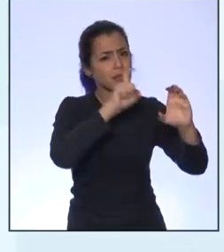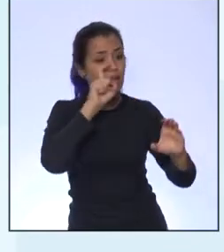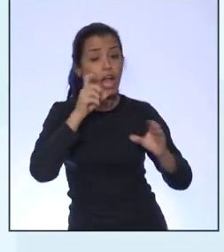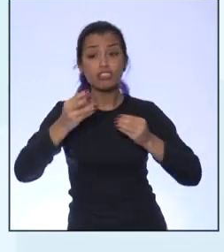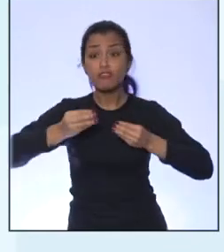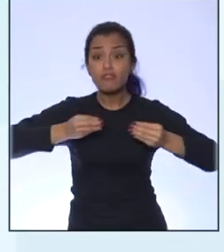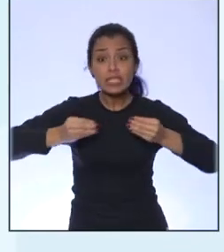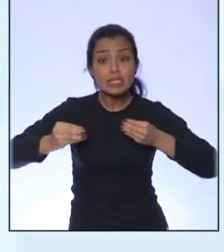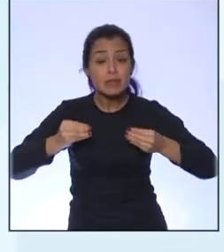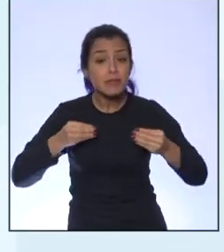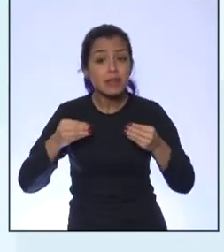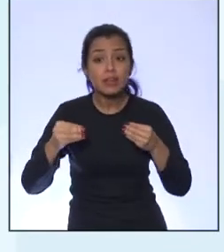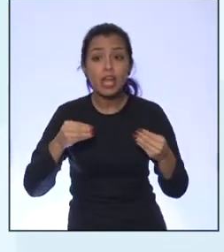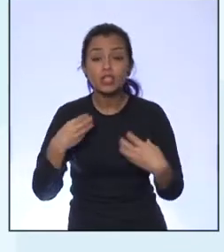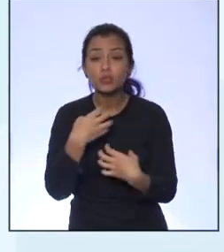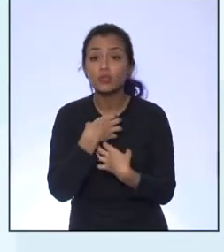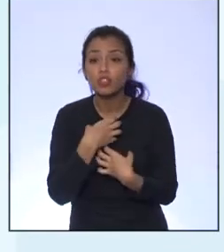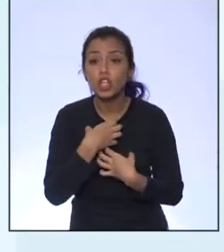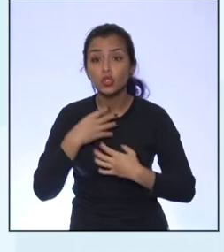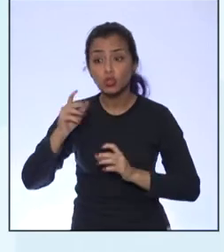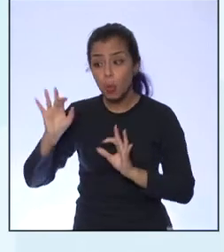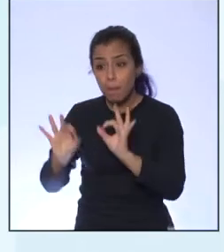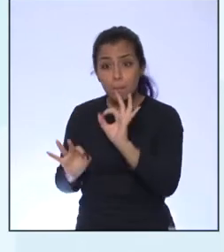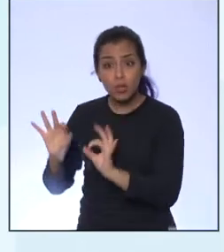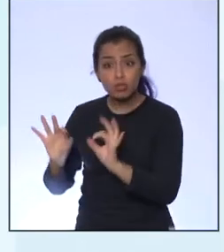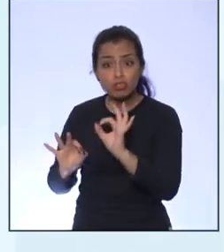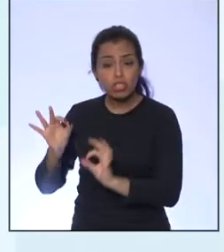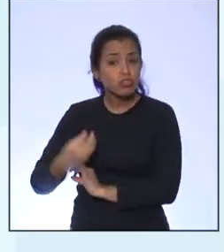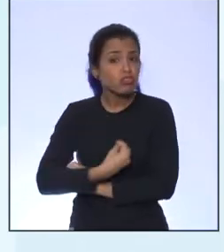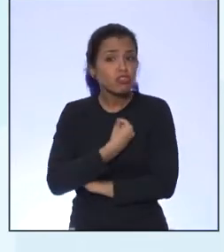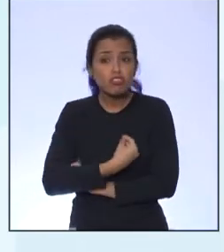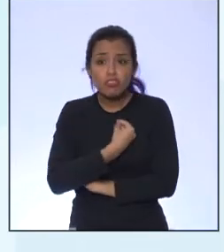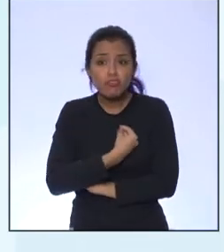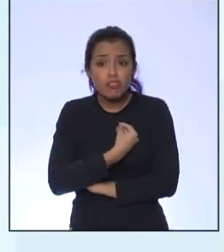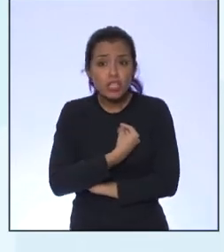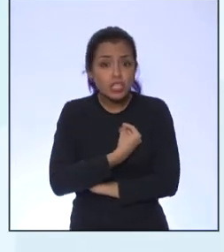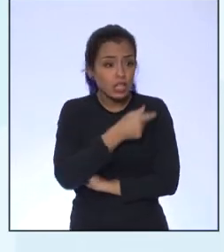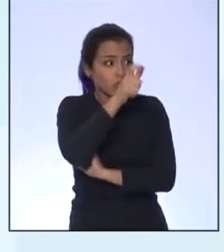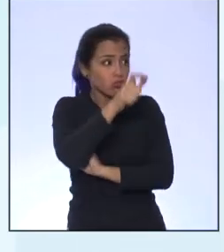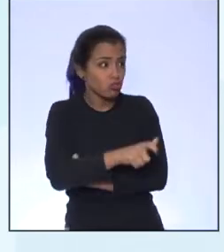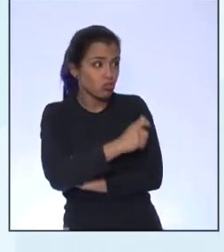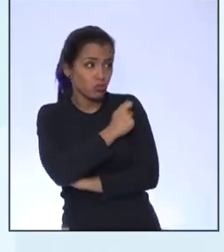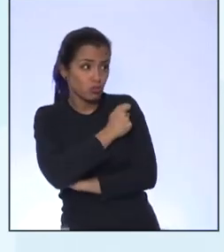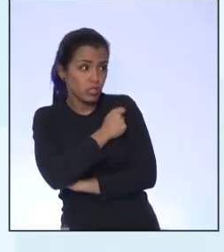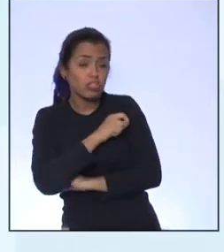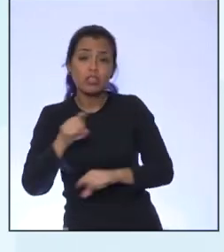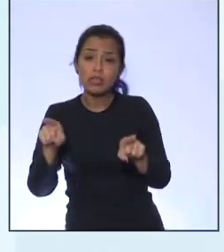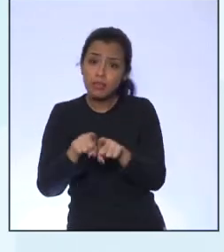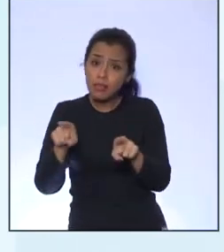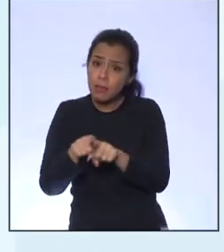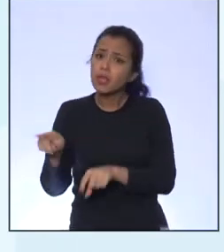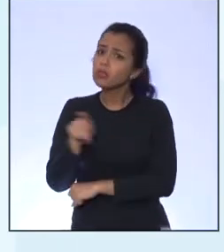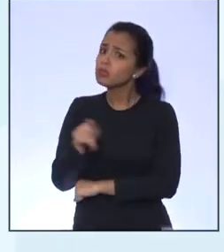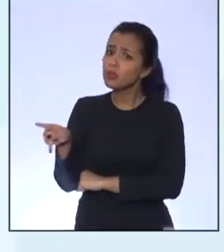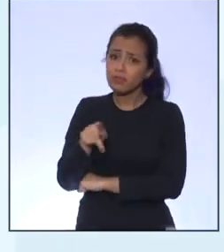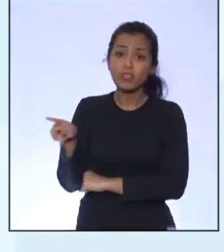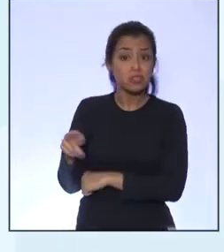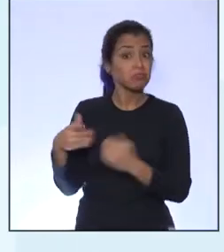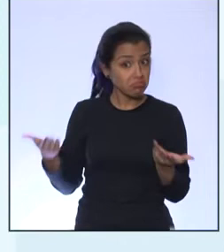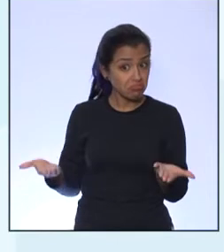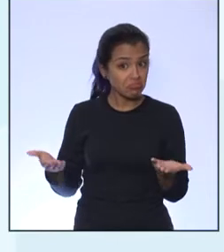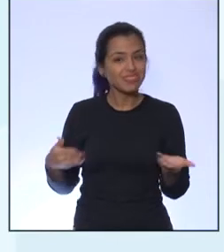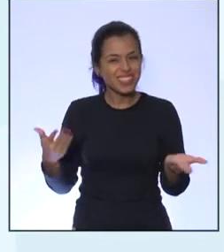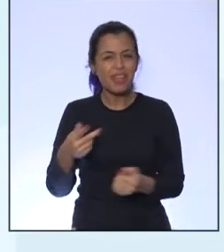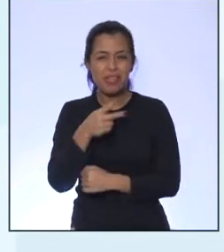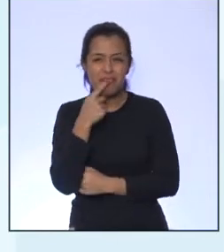autonomia, para a flexibilidade e para o projeto de vida do próprio estudante e do professor. Então, eu gosto muito de